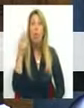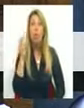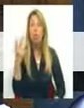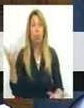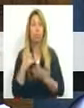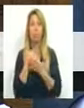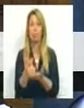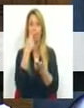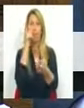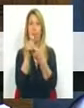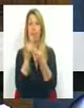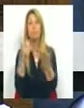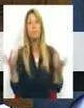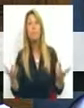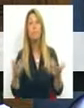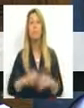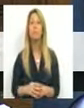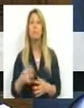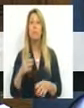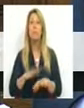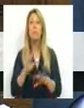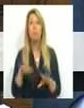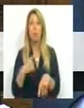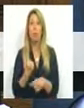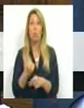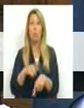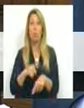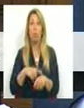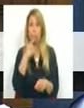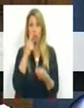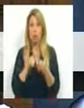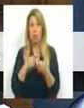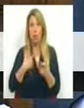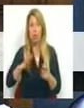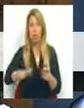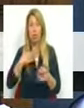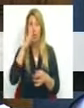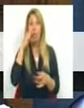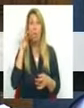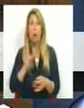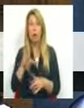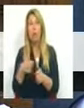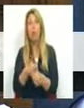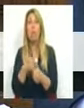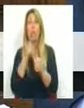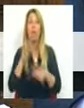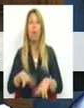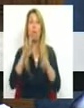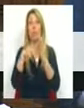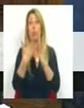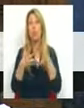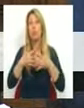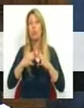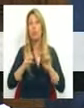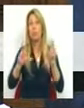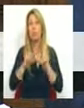menor vis-à-vis o restante período em que estive no banco e em que acompanhei a evolução desse plano de